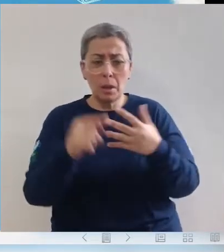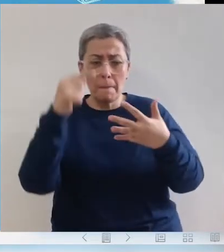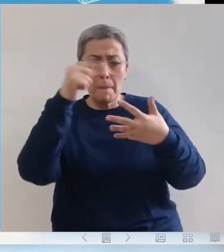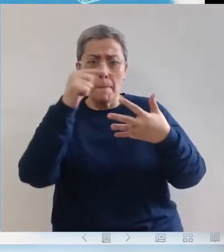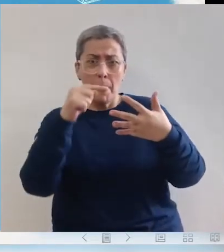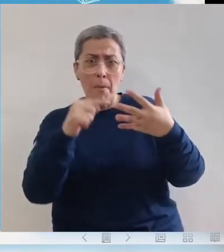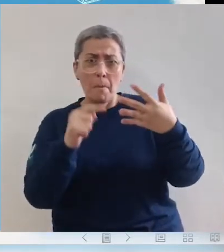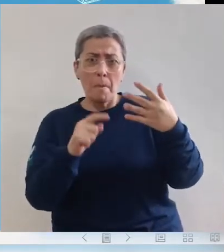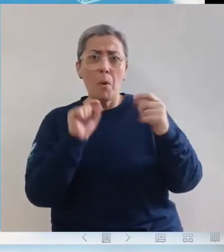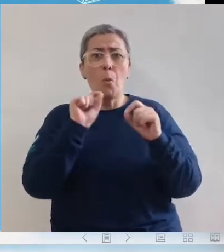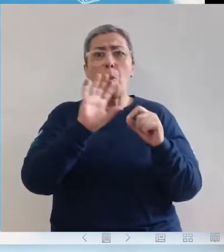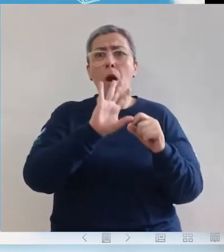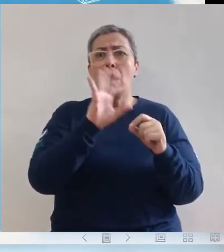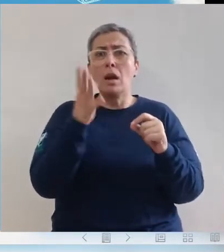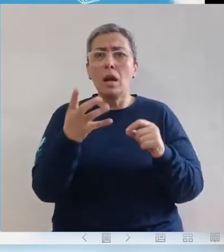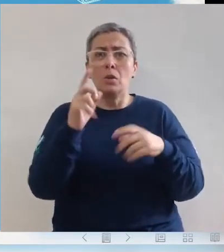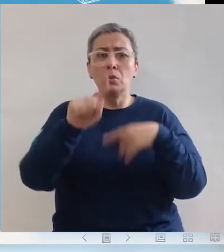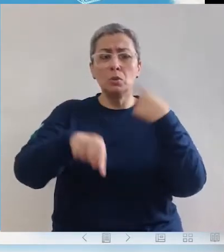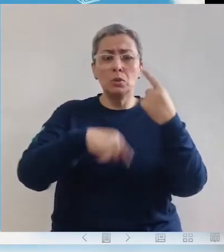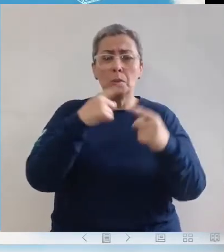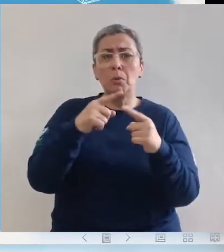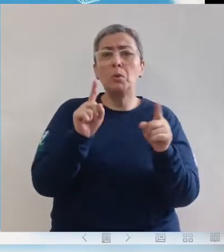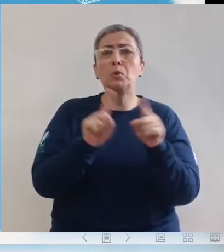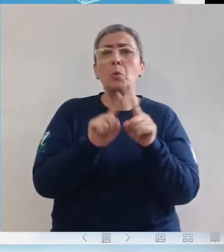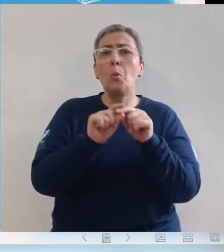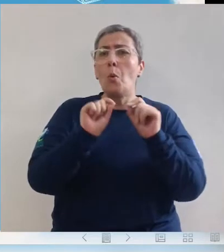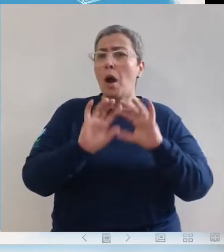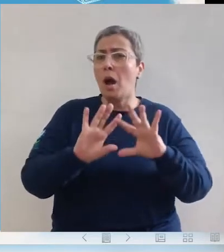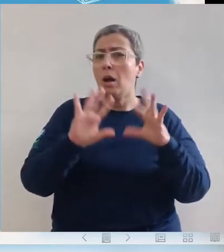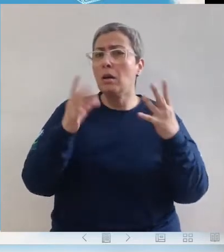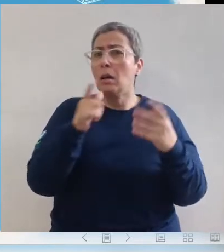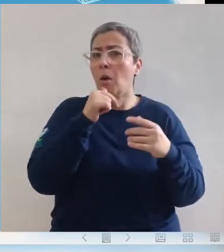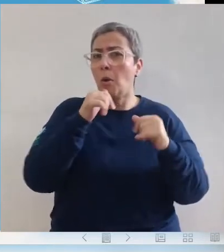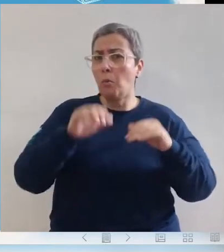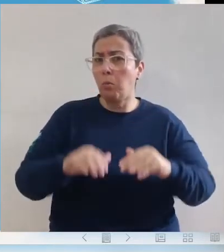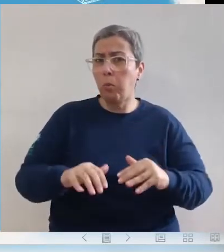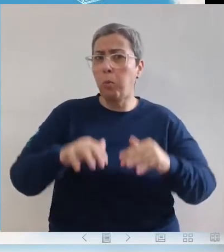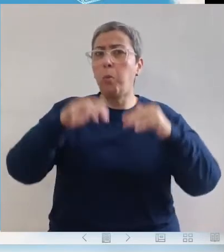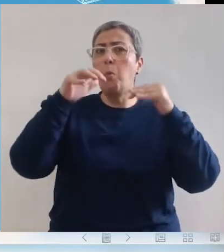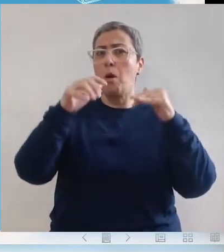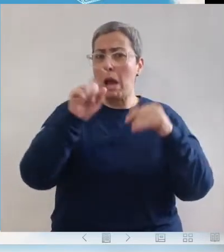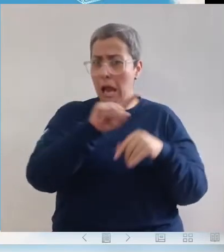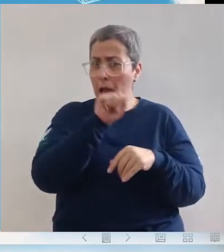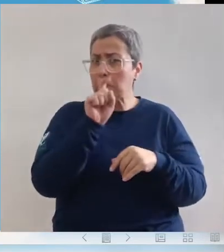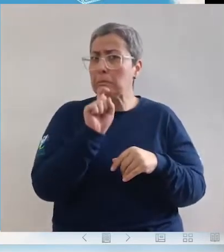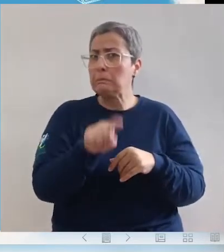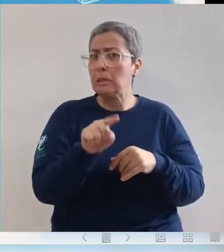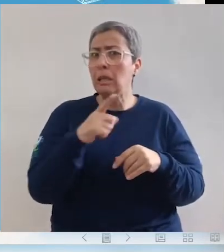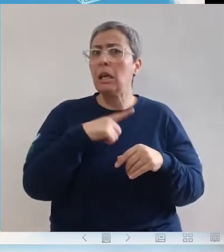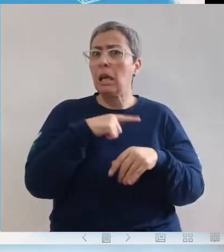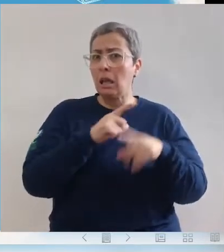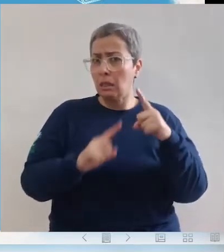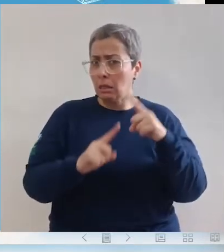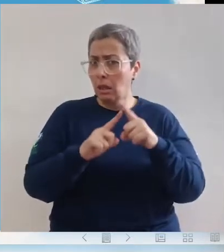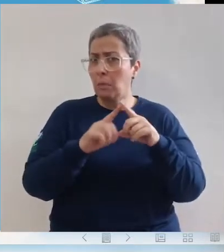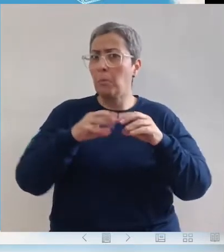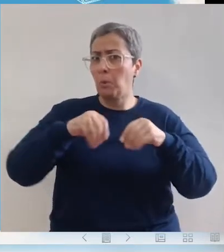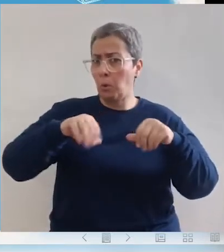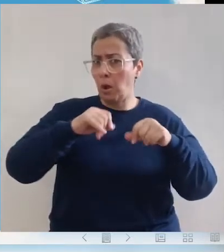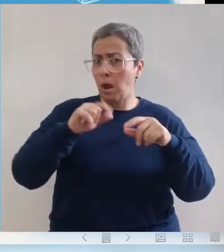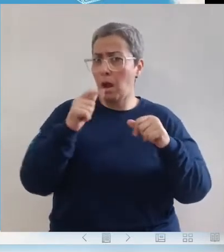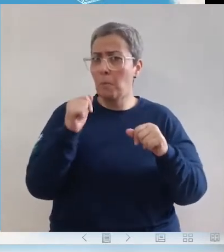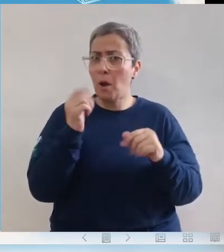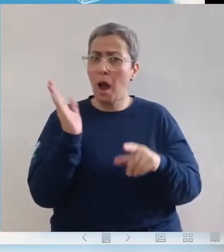relacione os fatores observados depois com a ocorrência de enchentes. Será que o tipo de solo